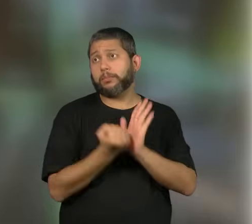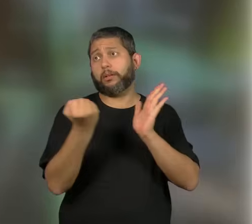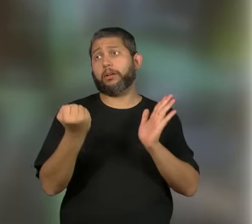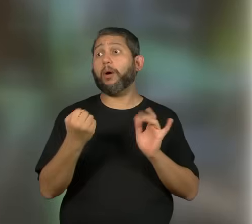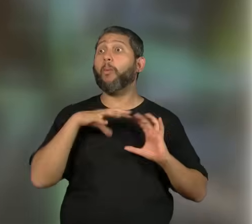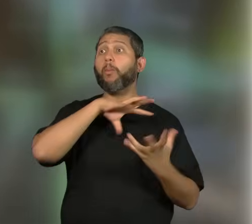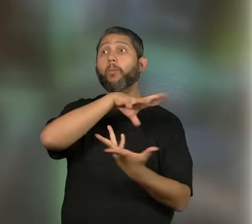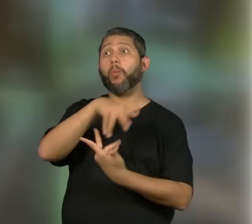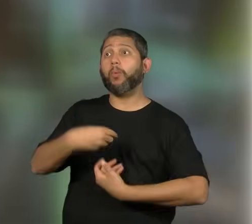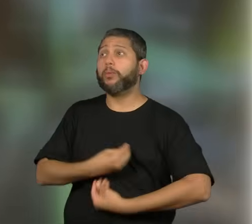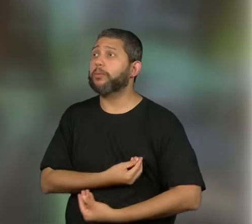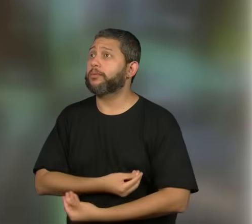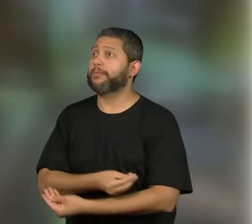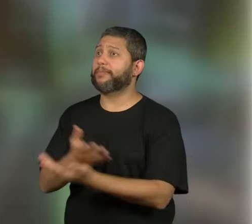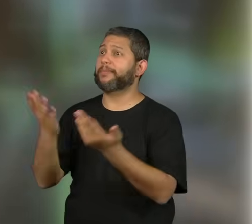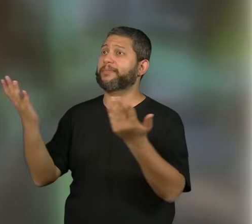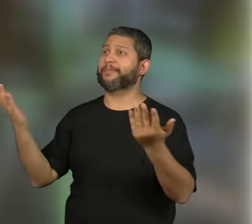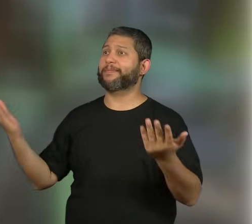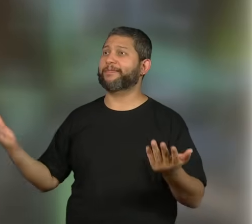mundo.